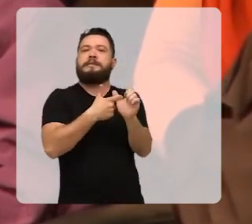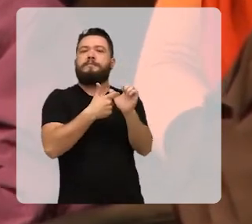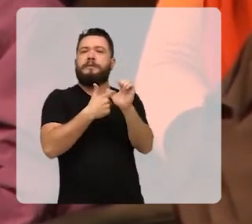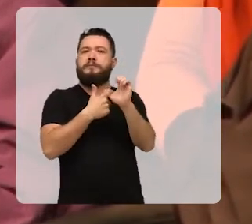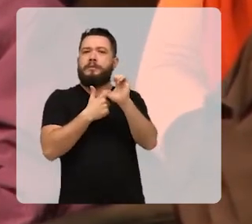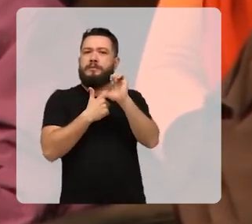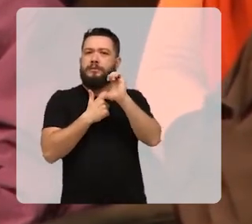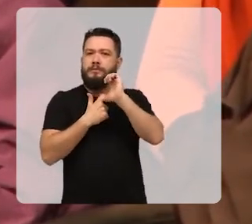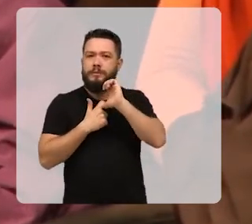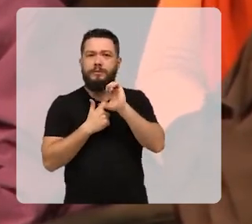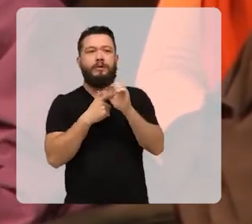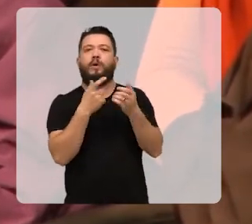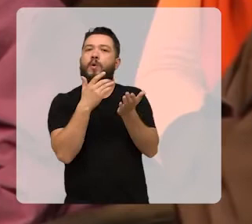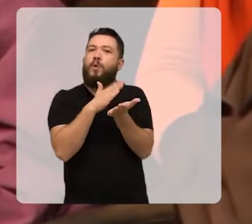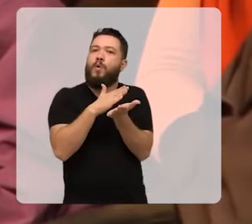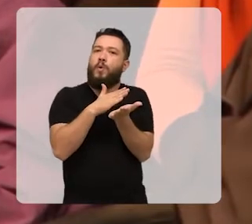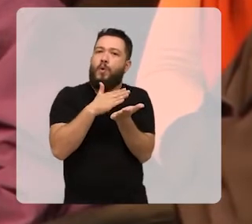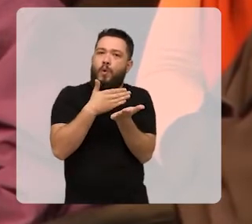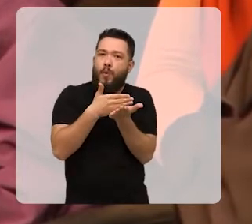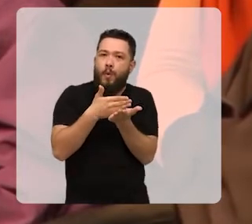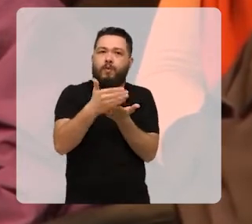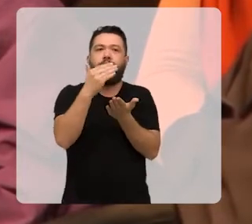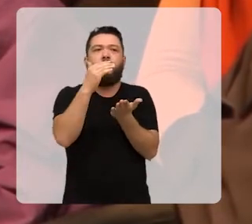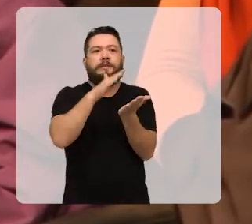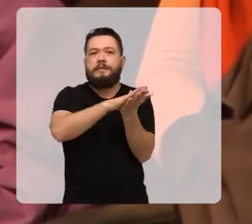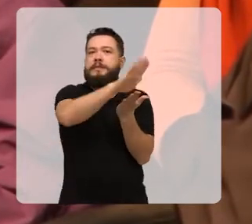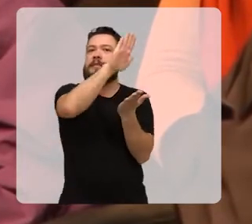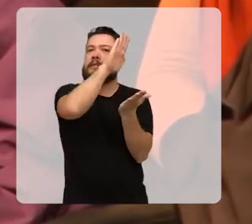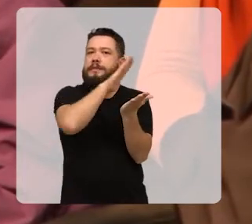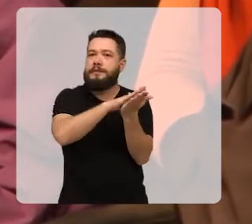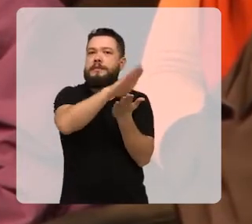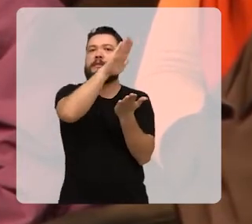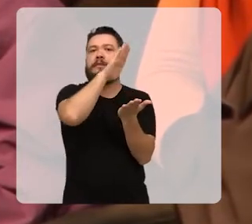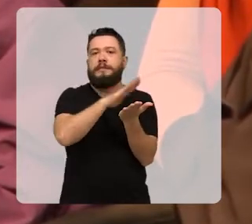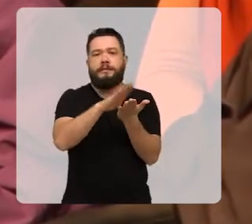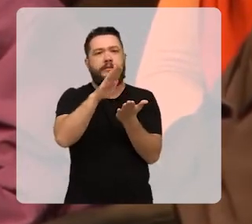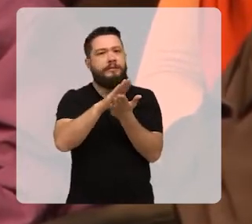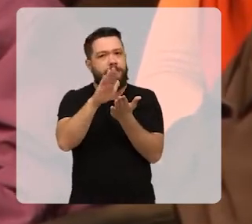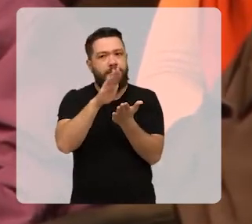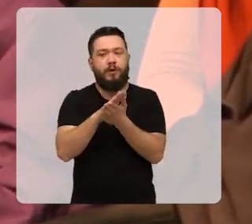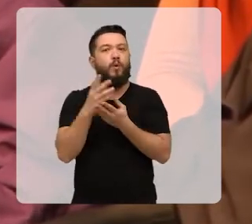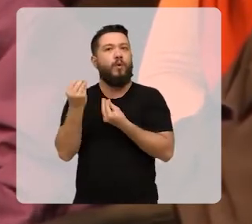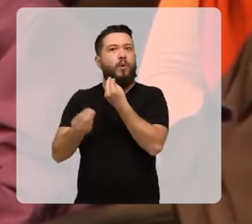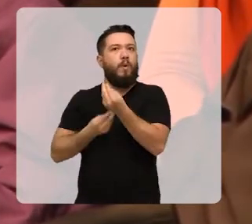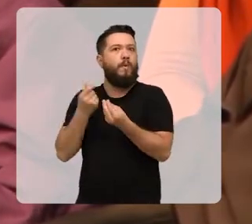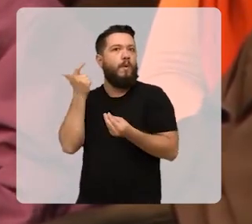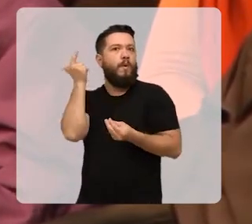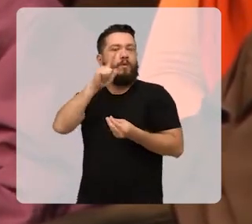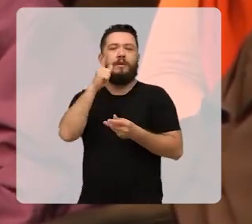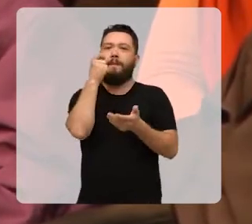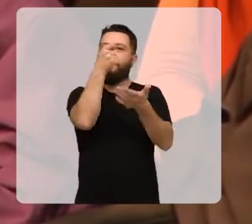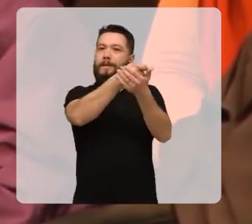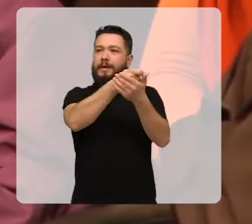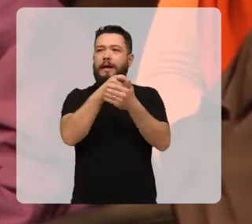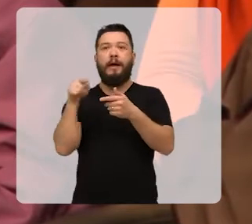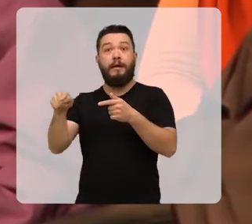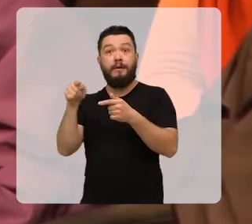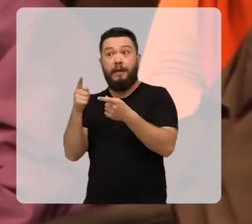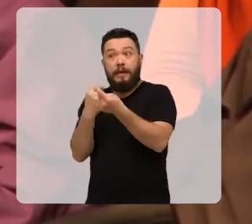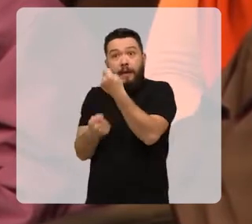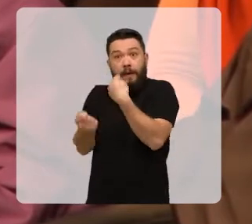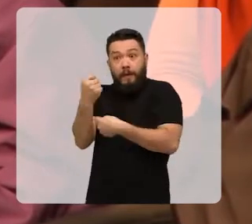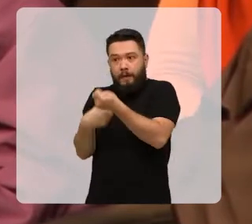inviável. Um quarto da população era desempregado, a inflação era galopante, tanto assim